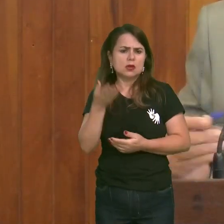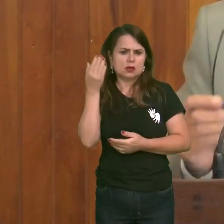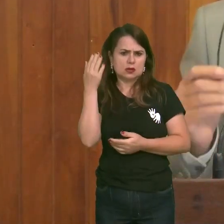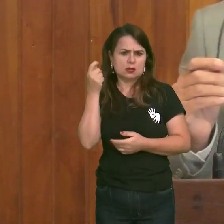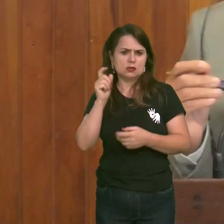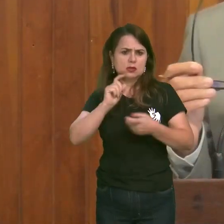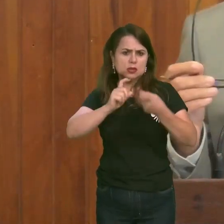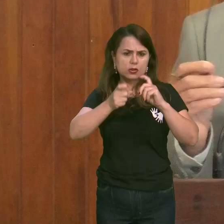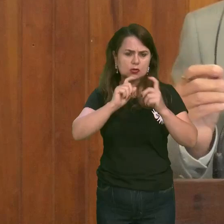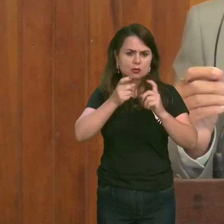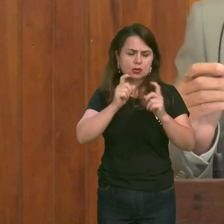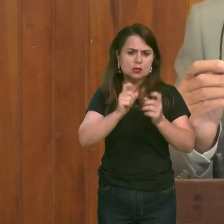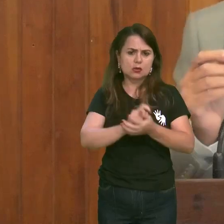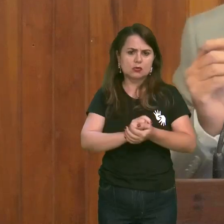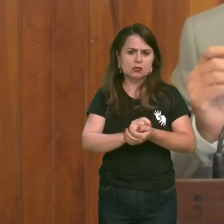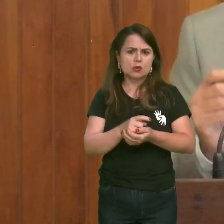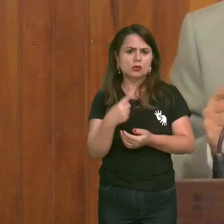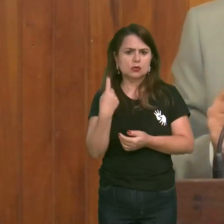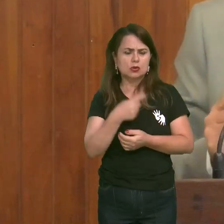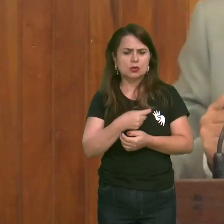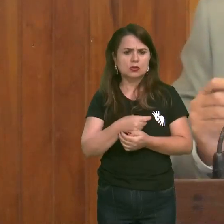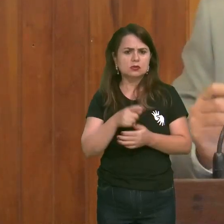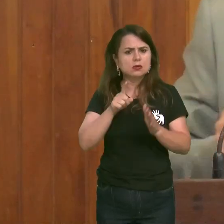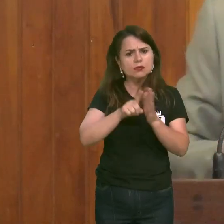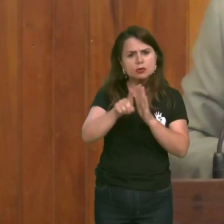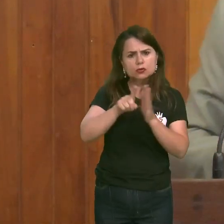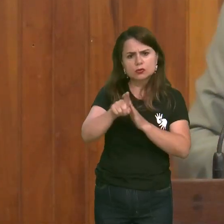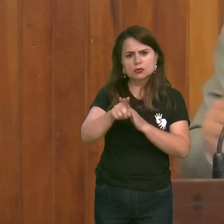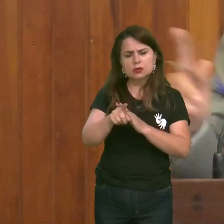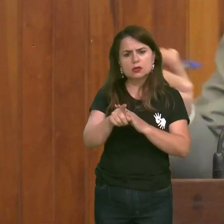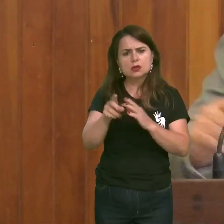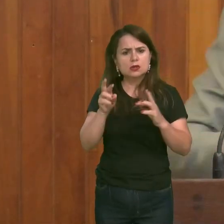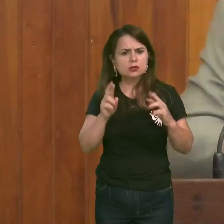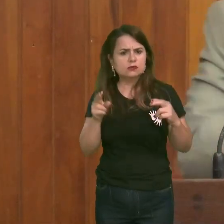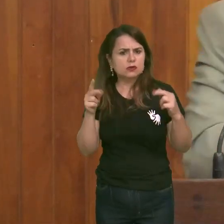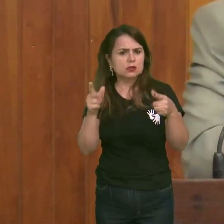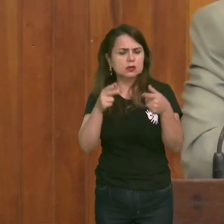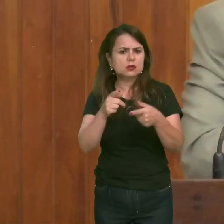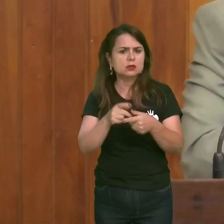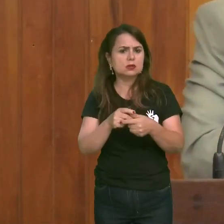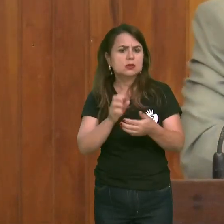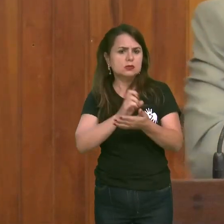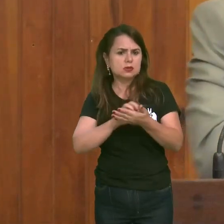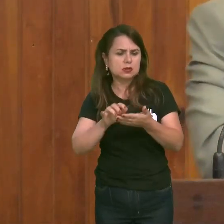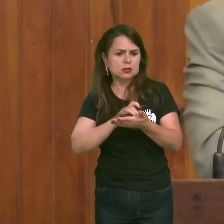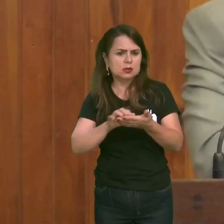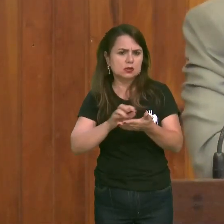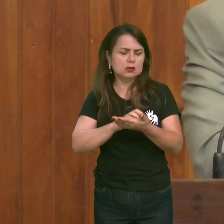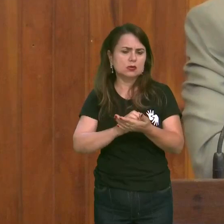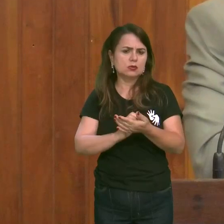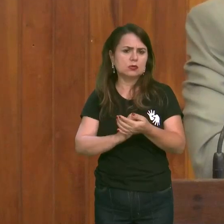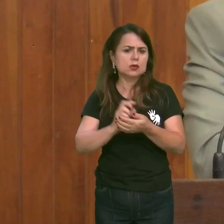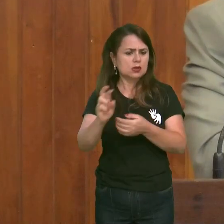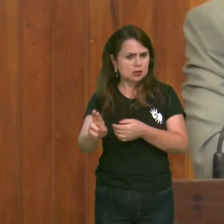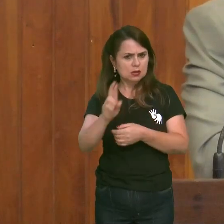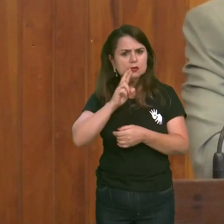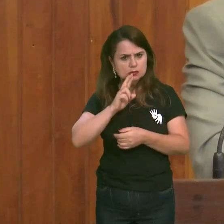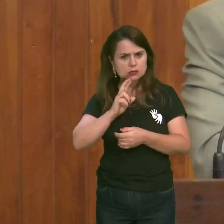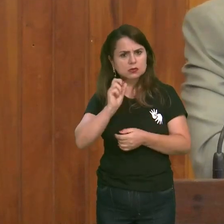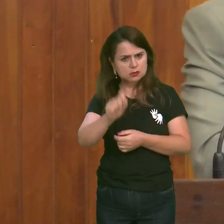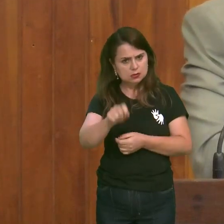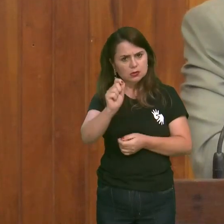Vereador Jefferson aí ficou eu e o vereador foi feita várias perguntas para o secretário da fazenda para o secretário Bruno planejamento e força esclarecida para